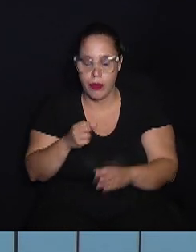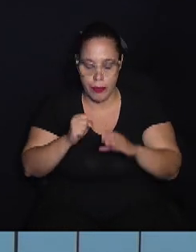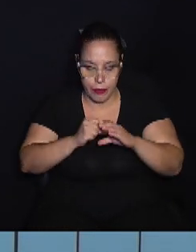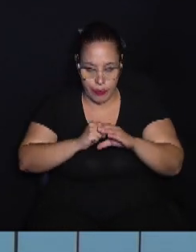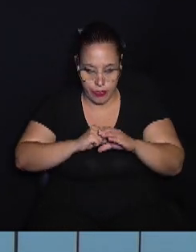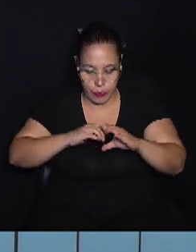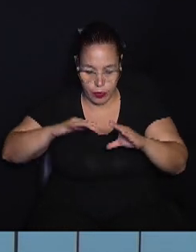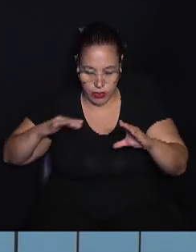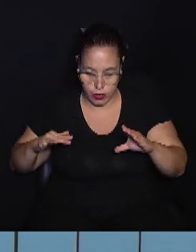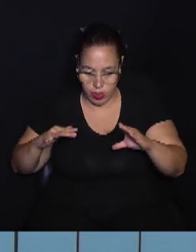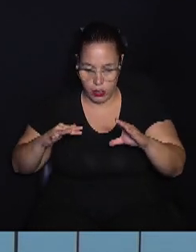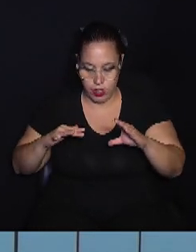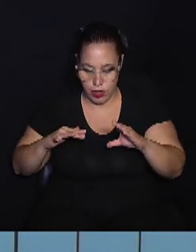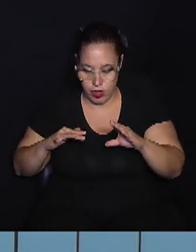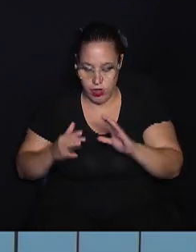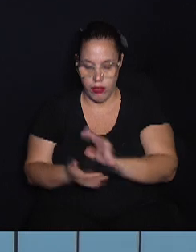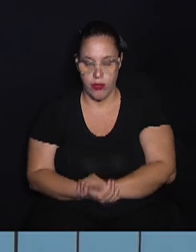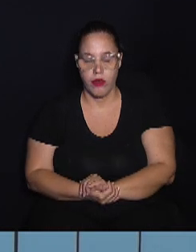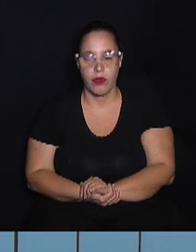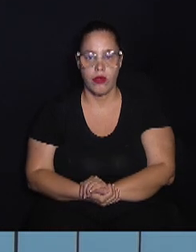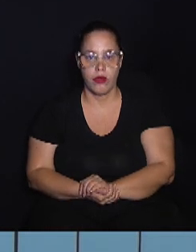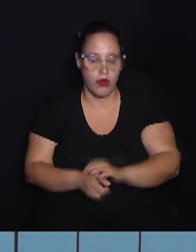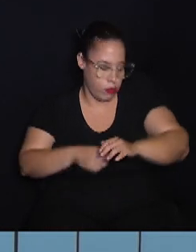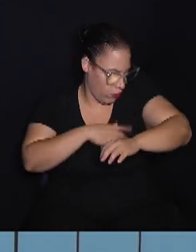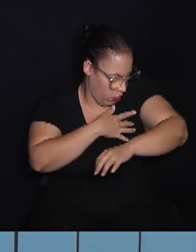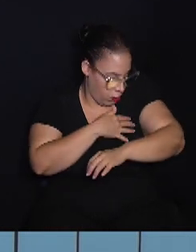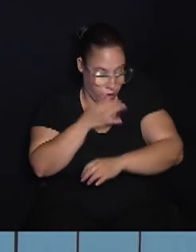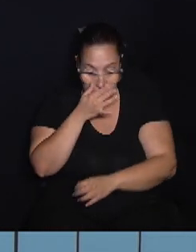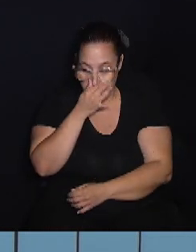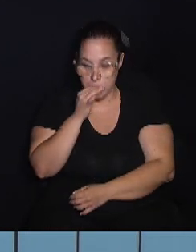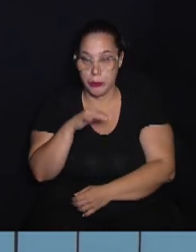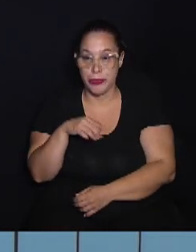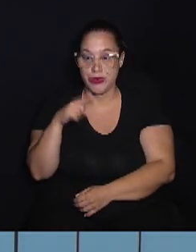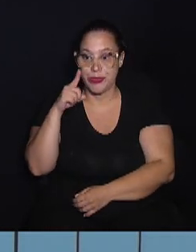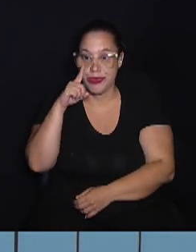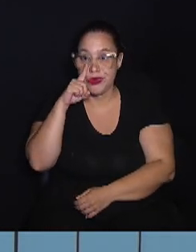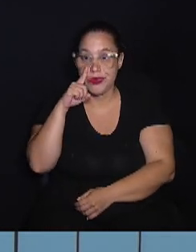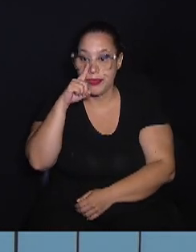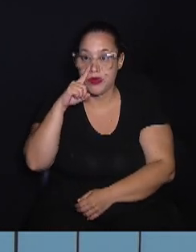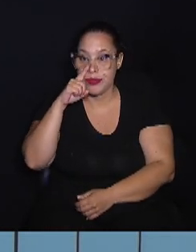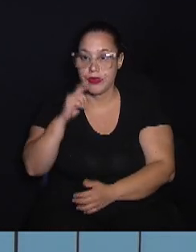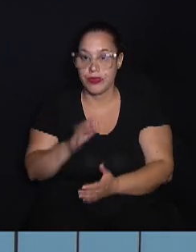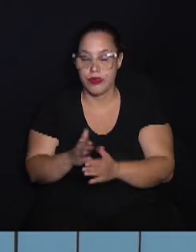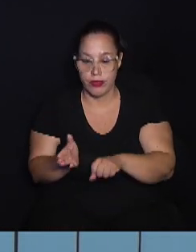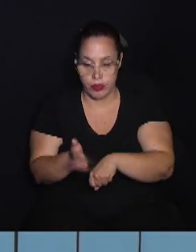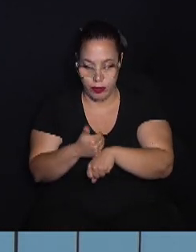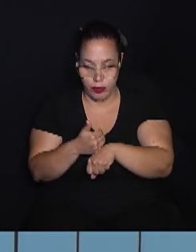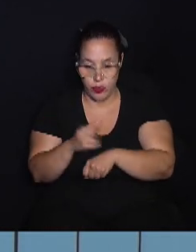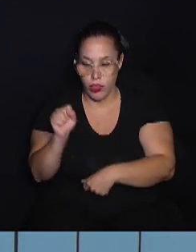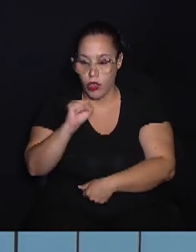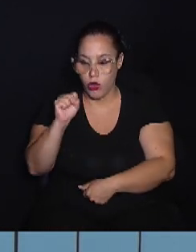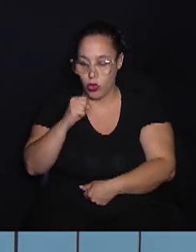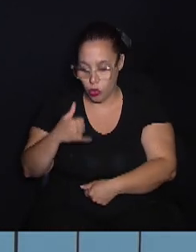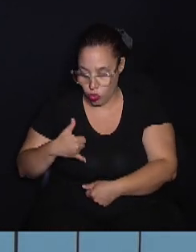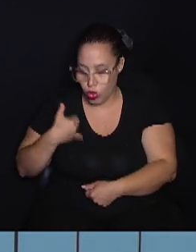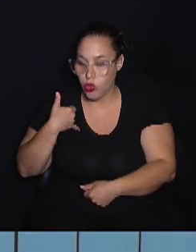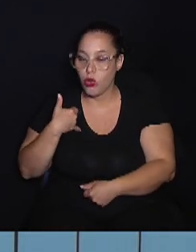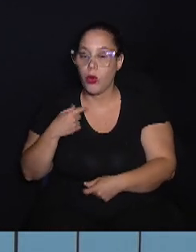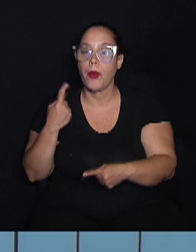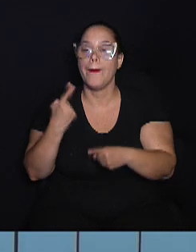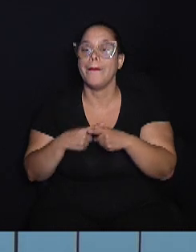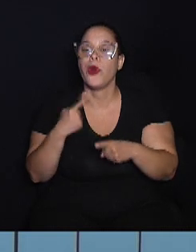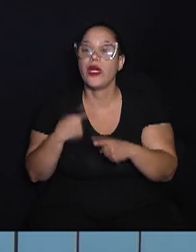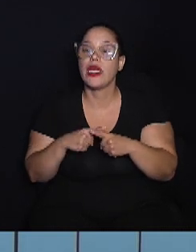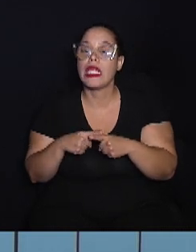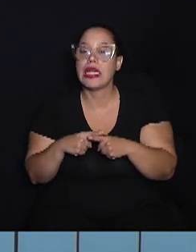de odor né axilar Elas são um pouquinho preocupantes quando aparecem antes dos 8 anos né Por que que